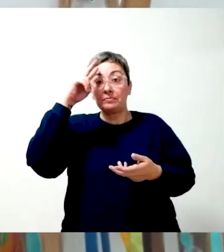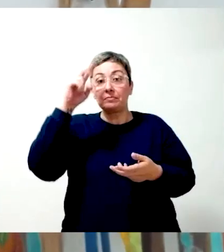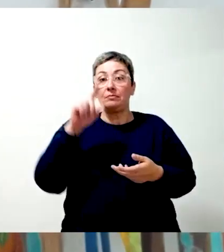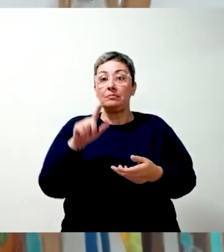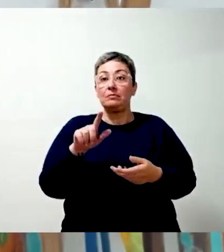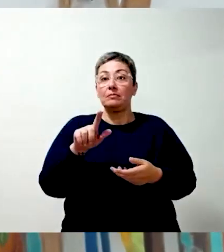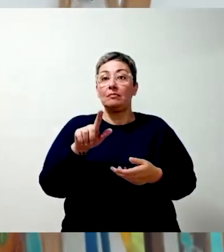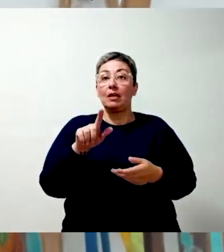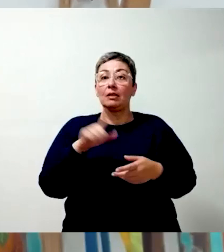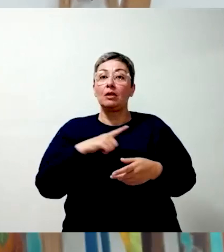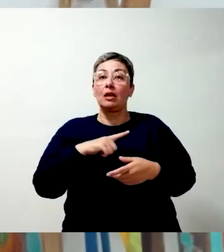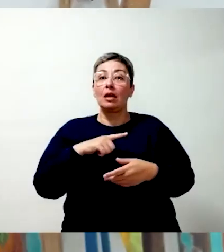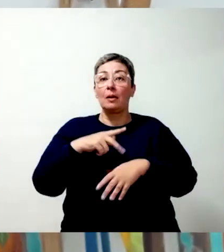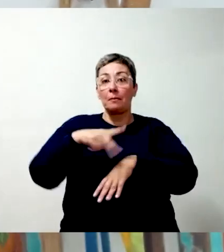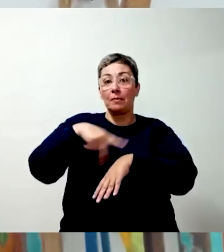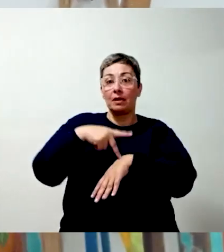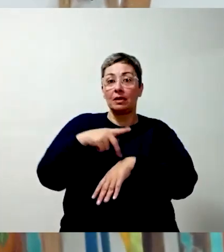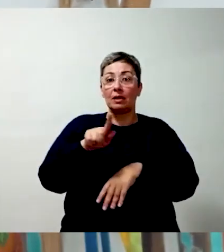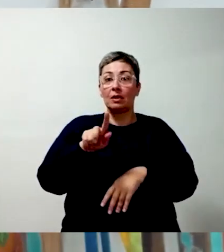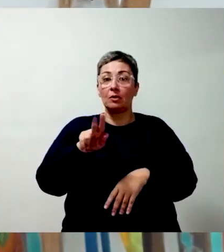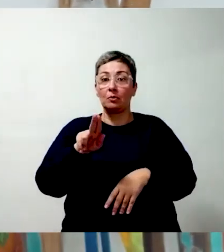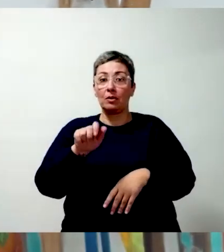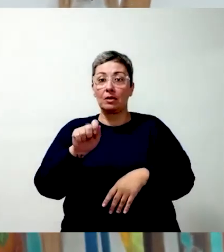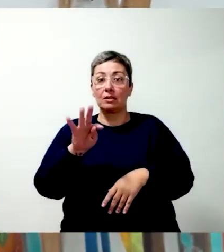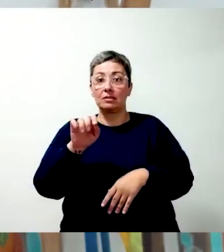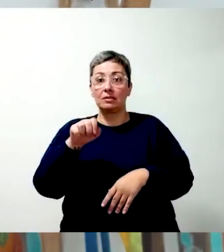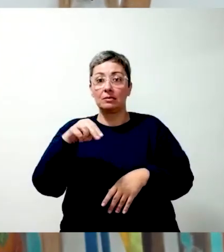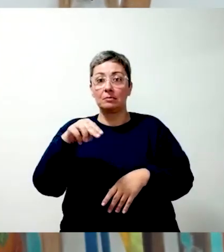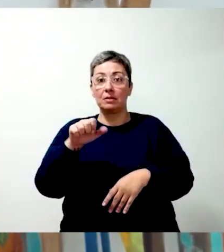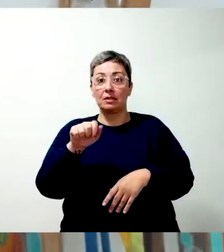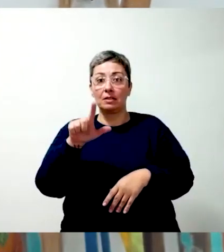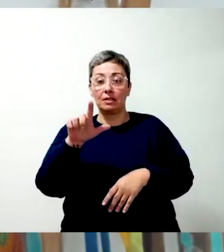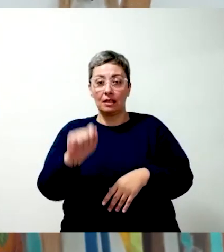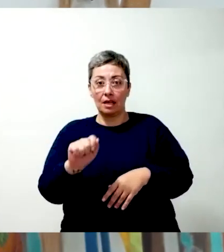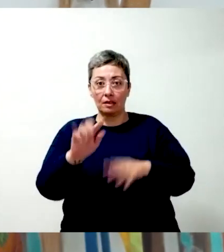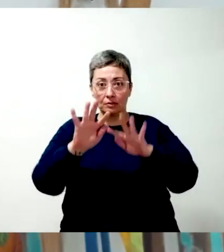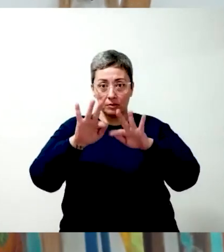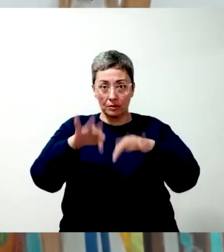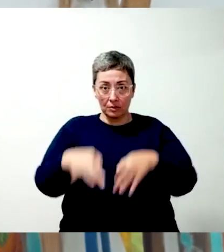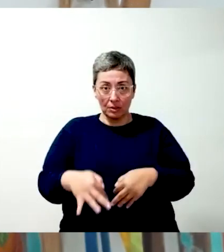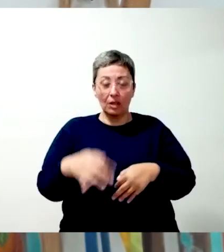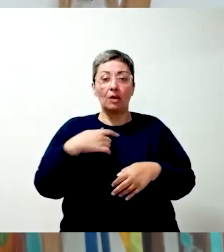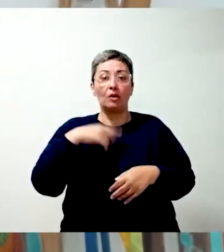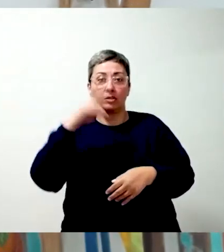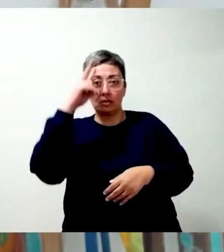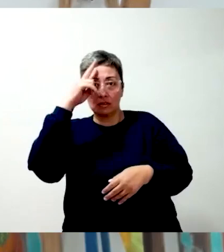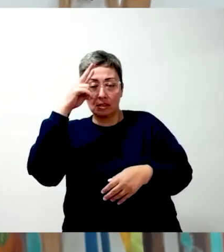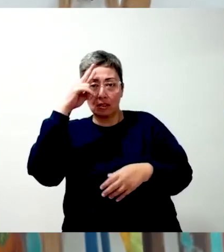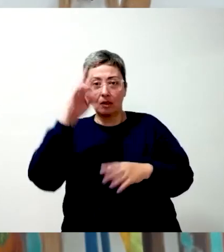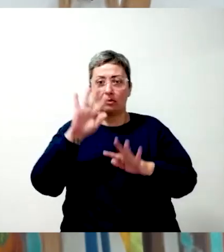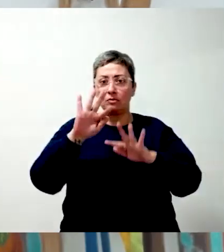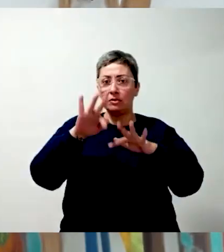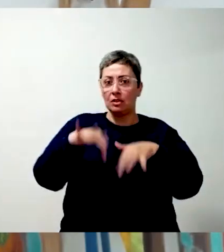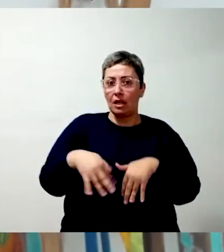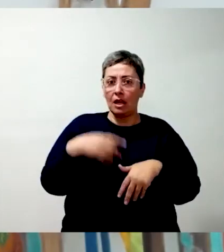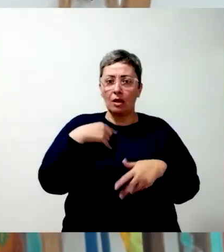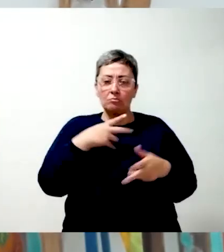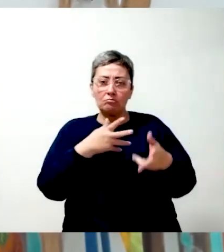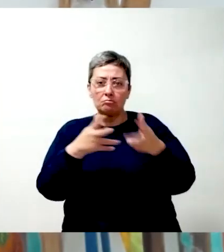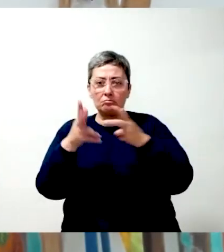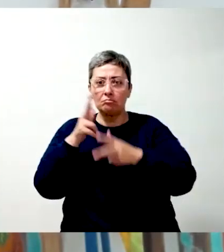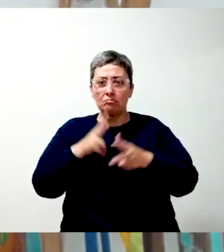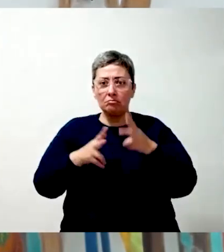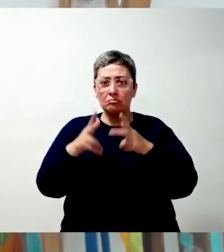conto de Guatemala. Opa! E assim que terminar ponto, assim que você terminar